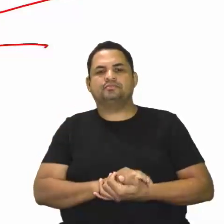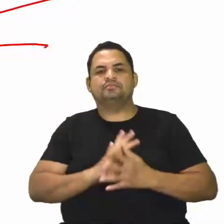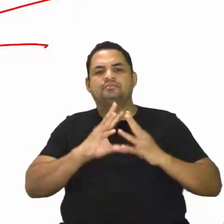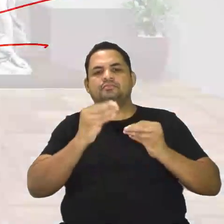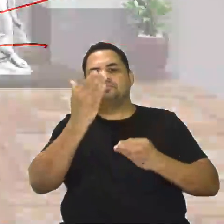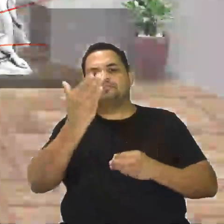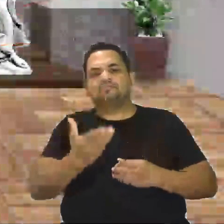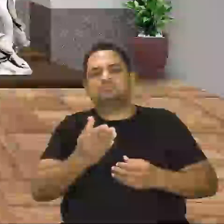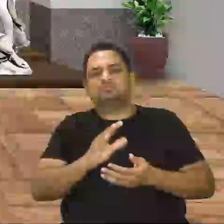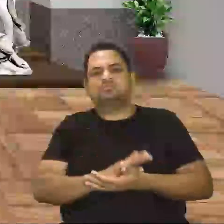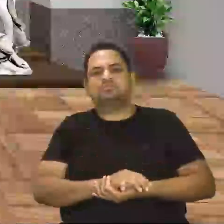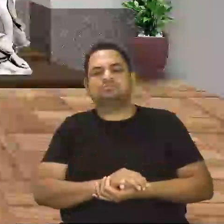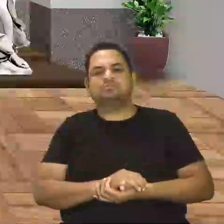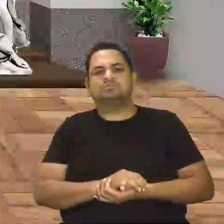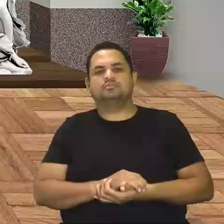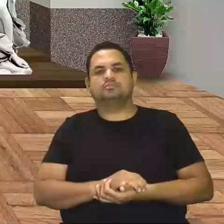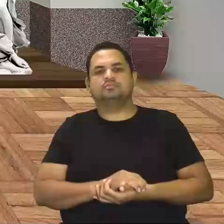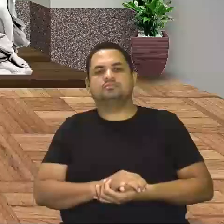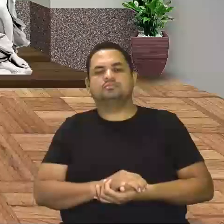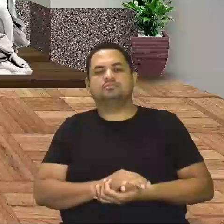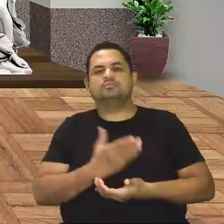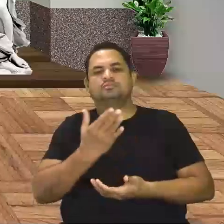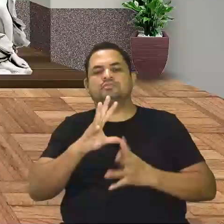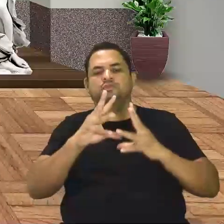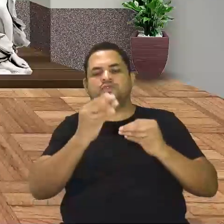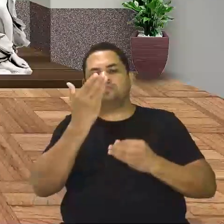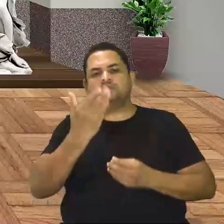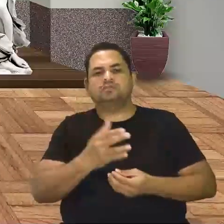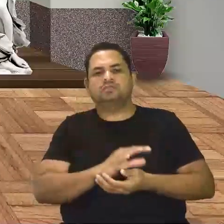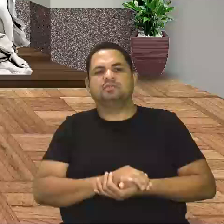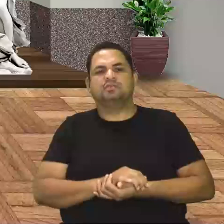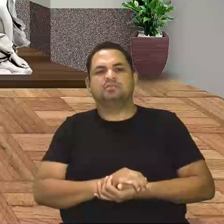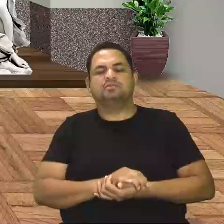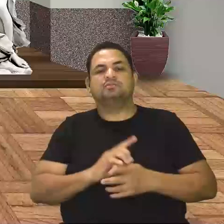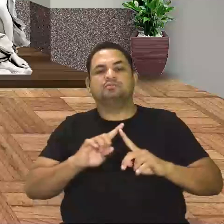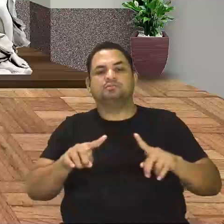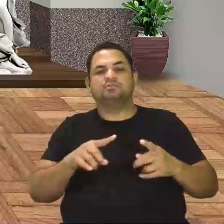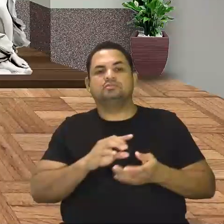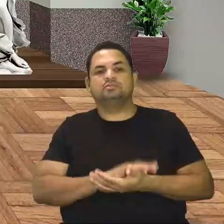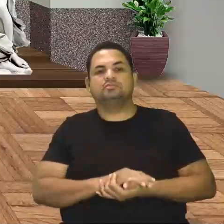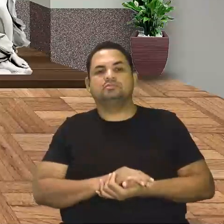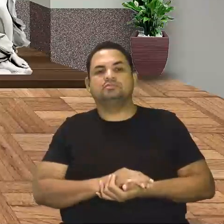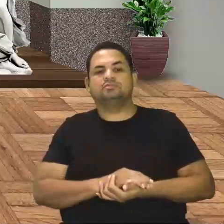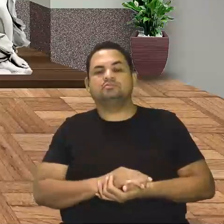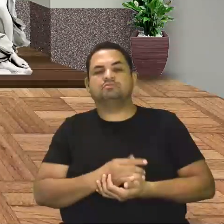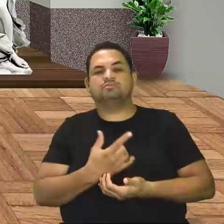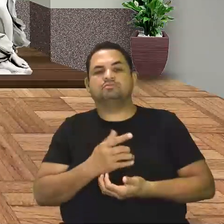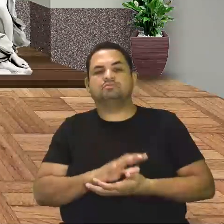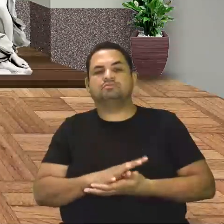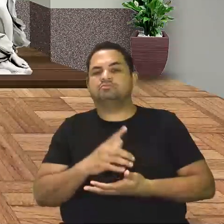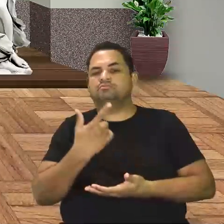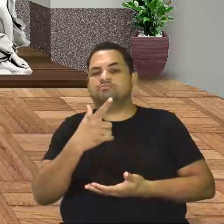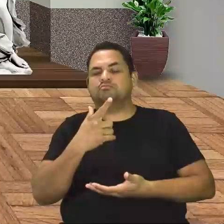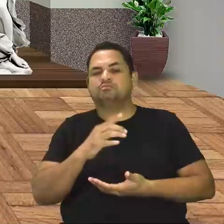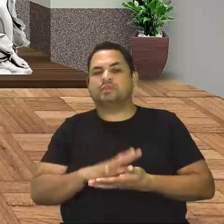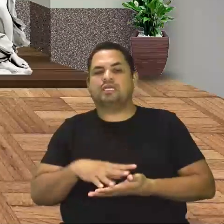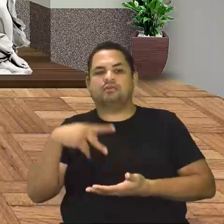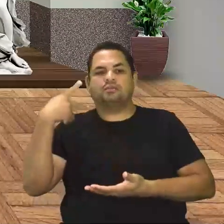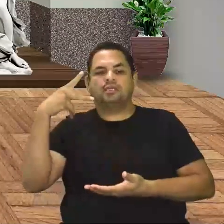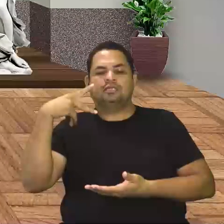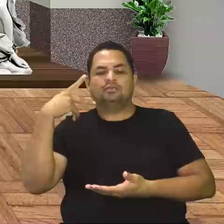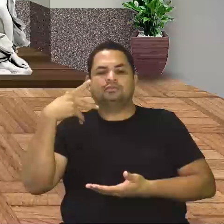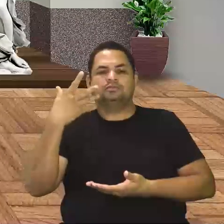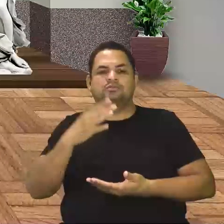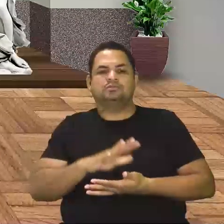Tudo isso tem na Constituição de 88. Tudo isso tem. Porém, não tem o parlamentarismo.